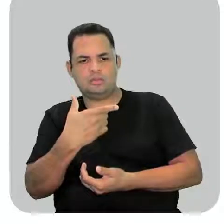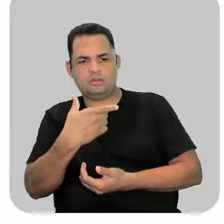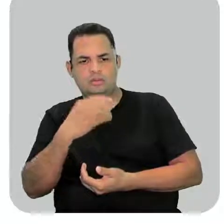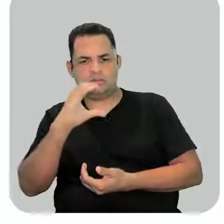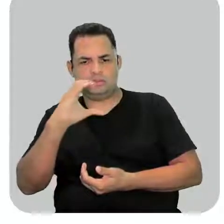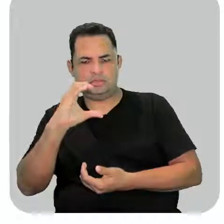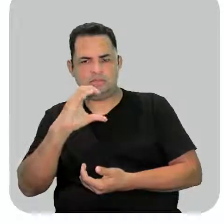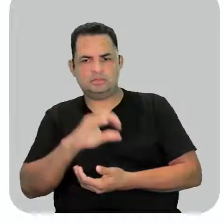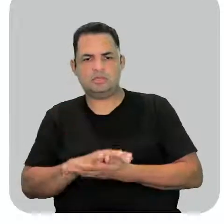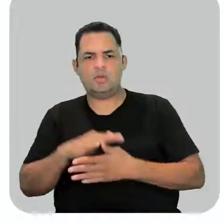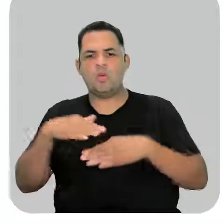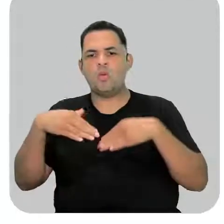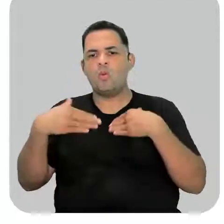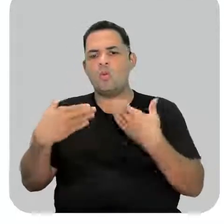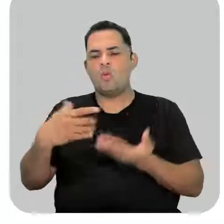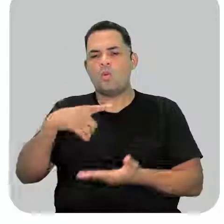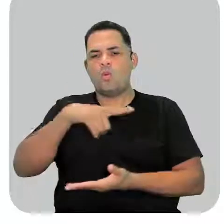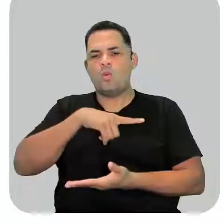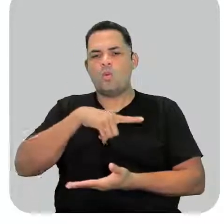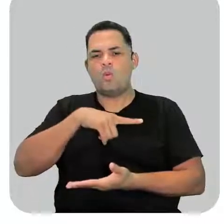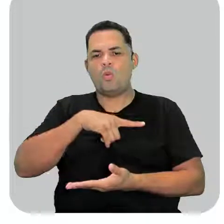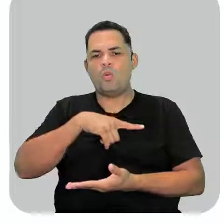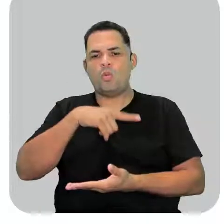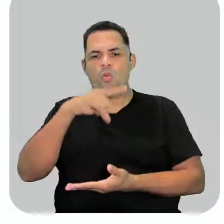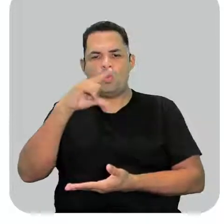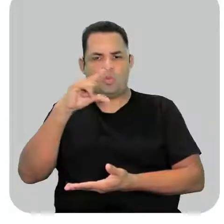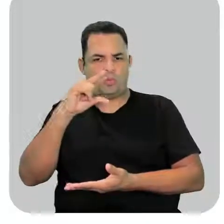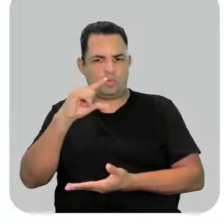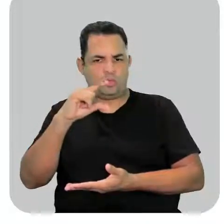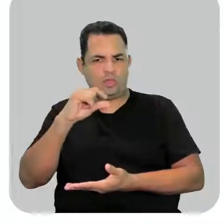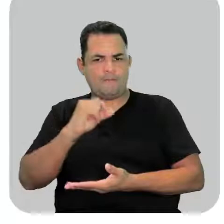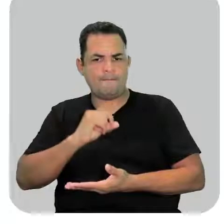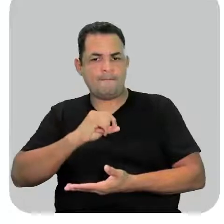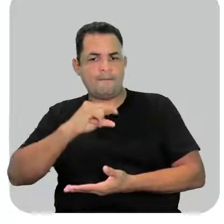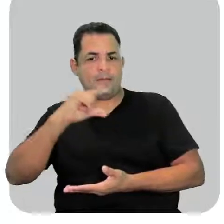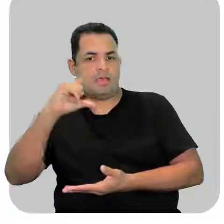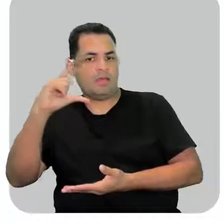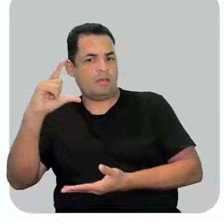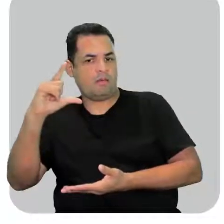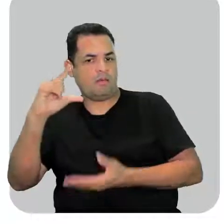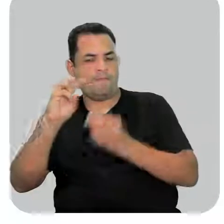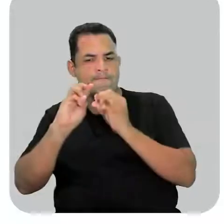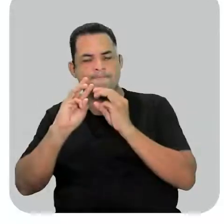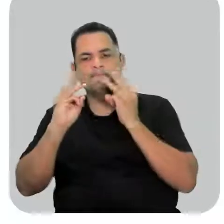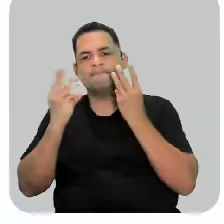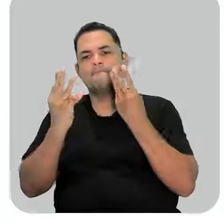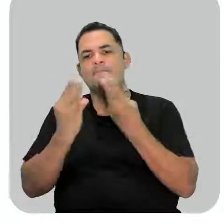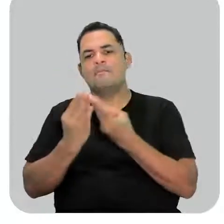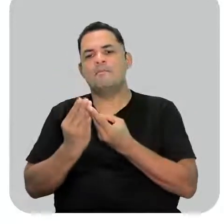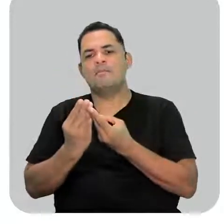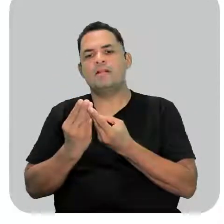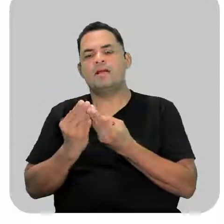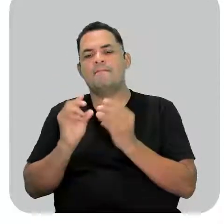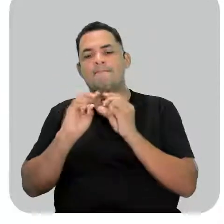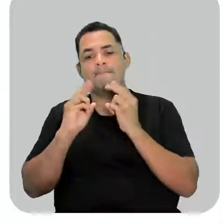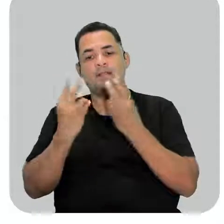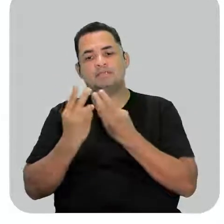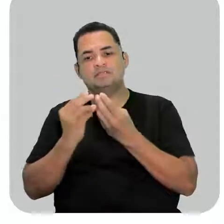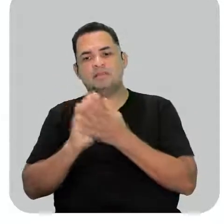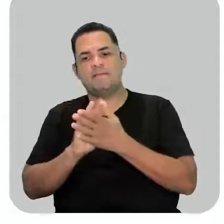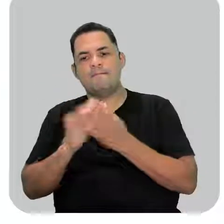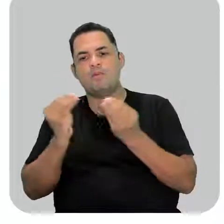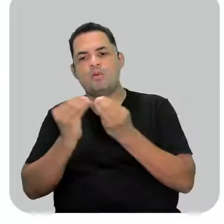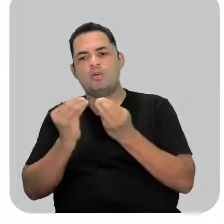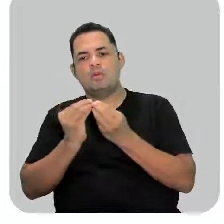eu tenho uma nitrila com um pouco maior de massa molecular, observa aqui, ó, já tenho 3 átomos de